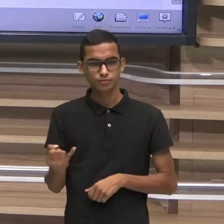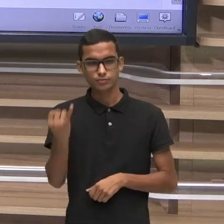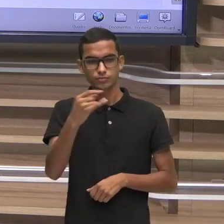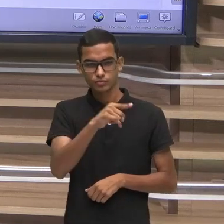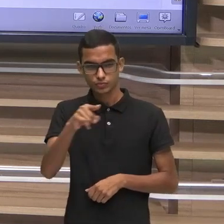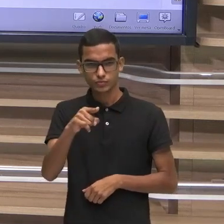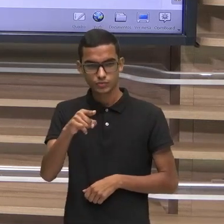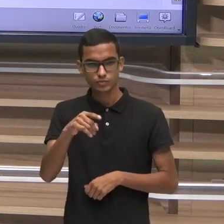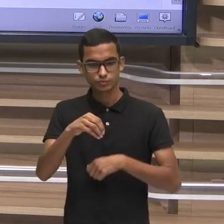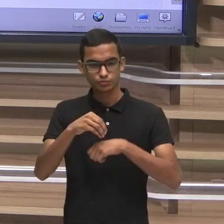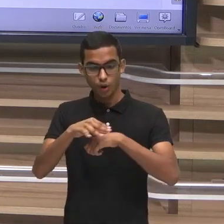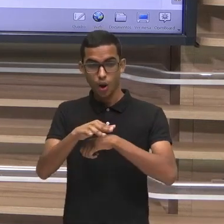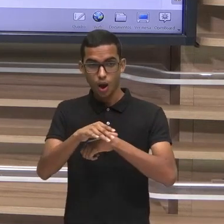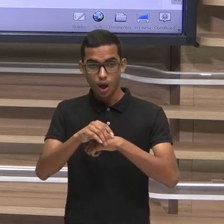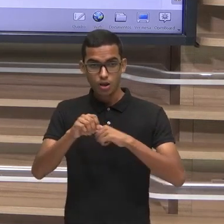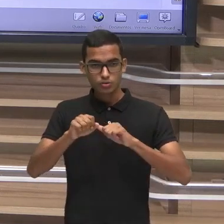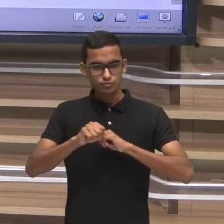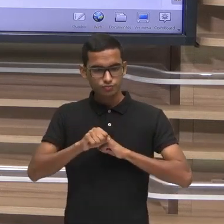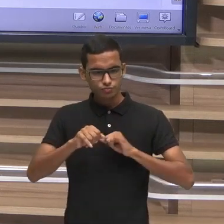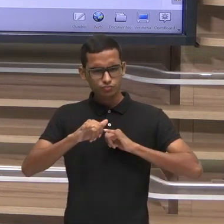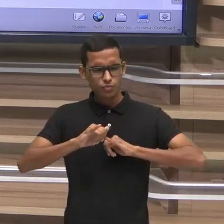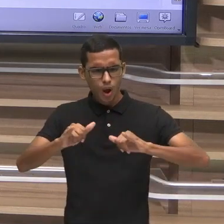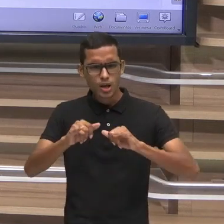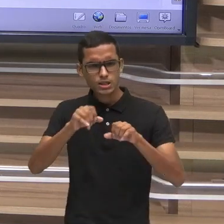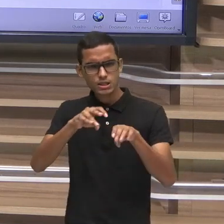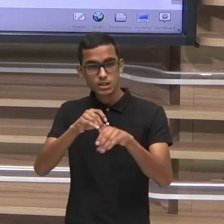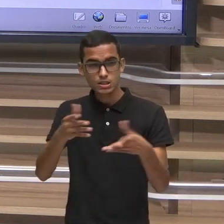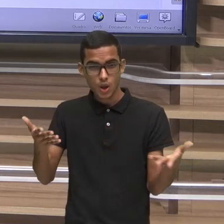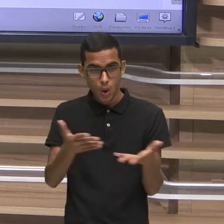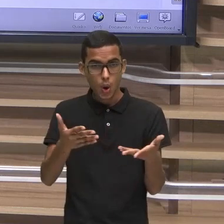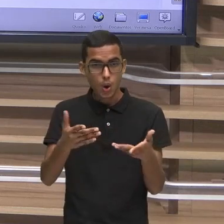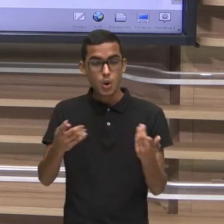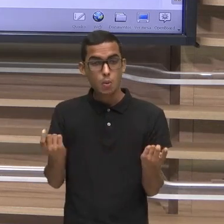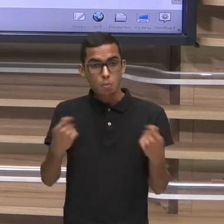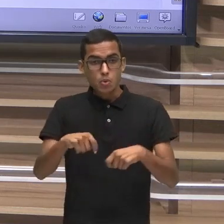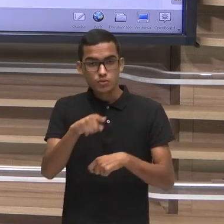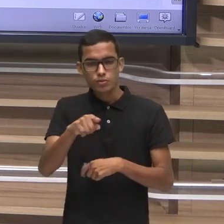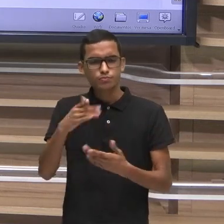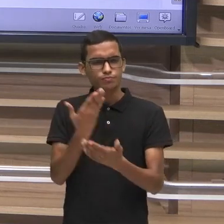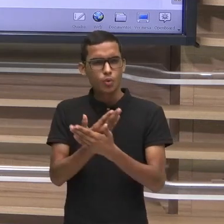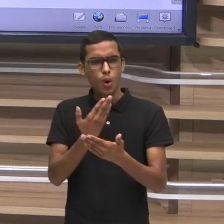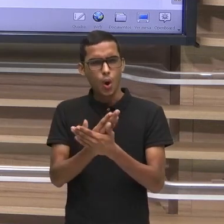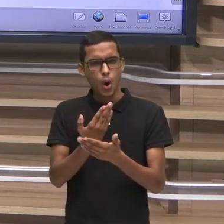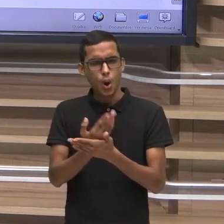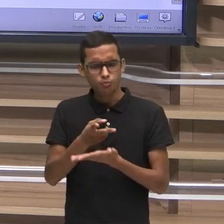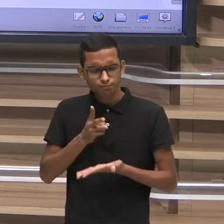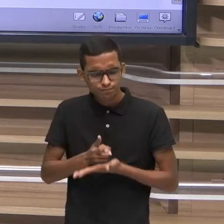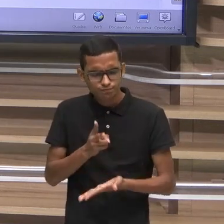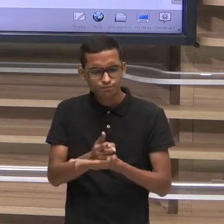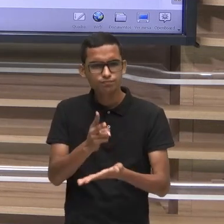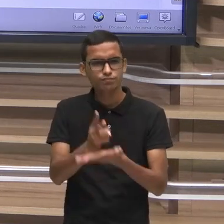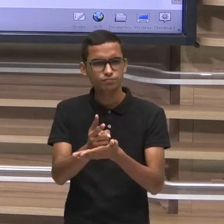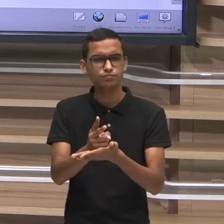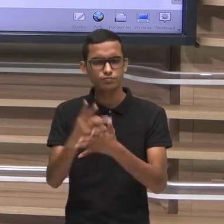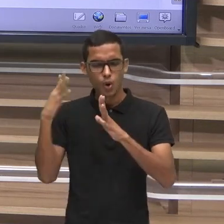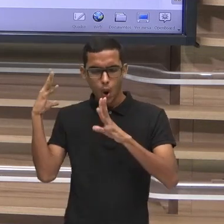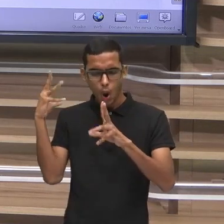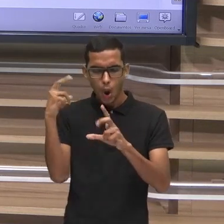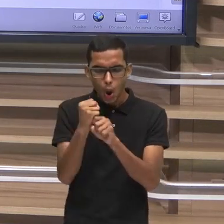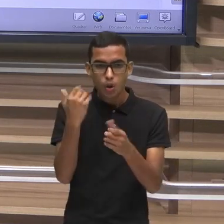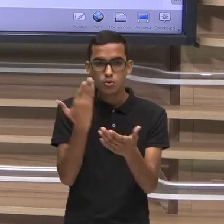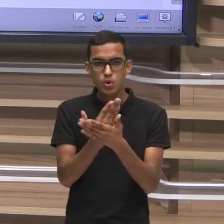gente passa para vocês aqui, além do que vocês têm no chão da escola, vocês continuem estudando, revisando as suas anotações, estudem ali